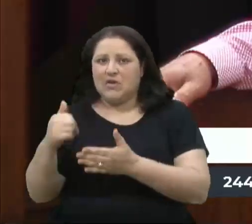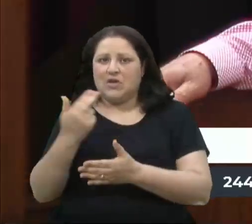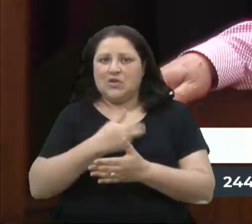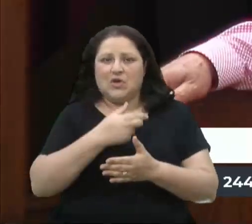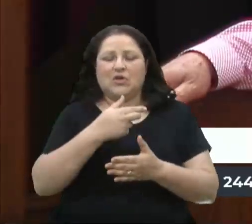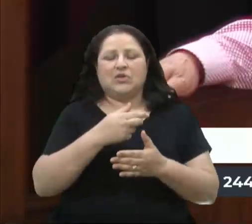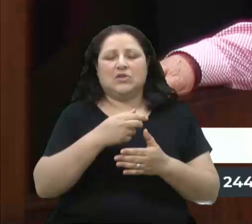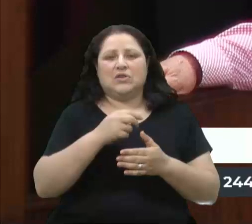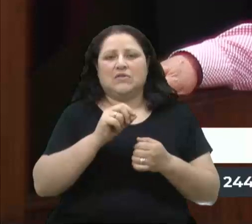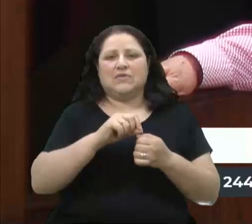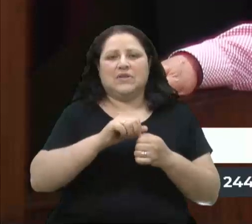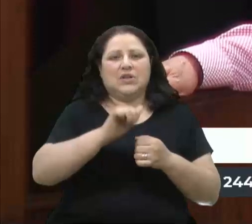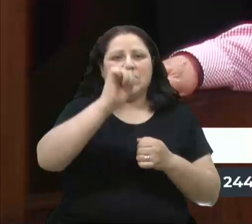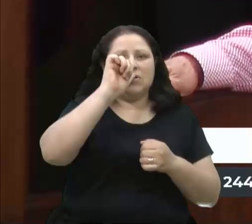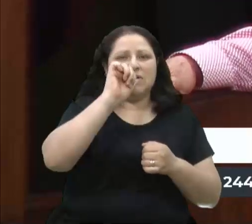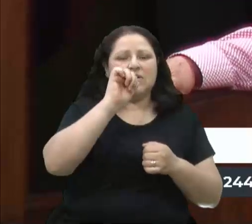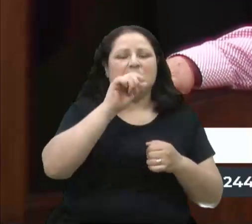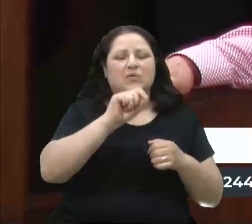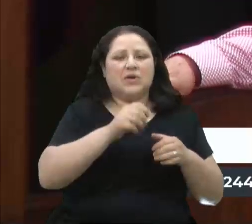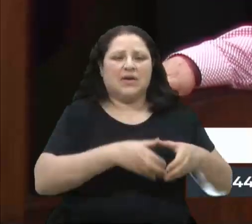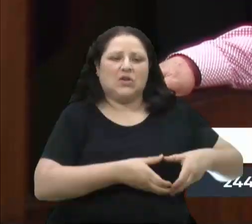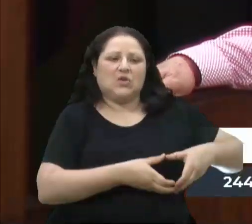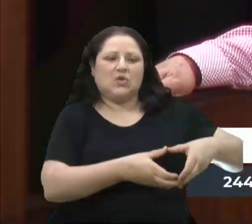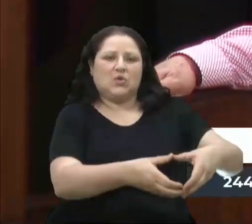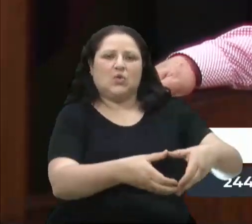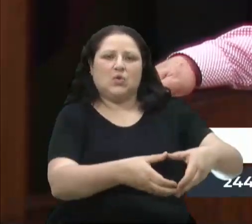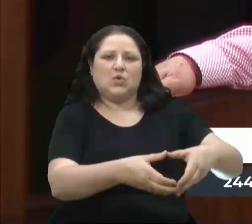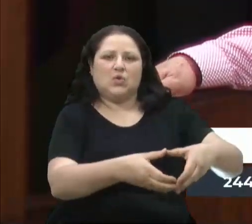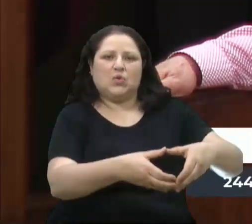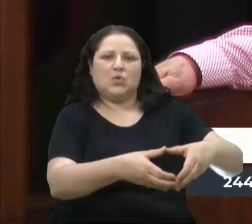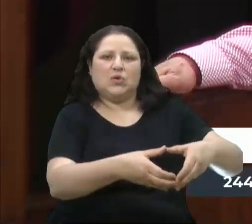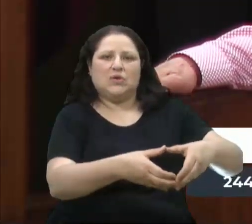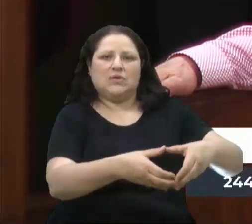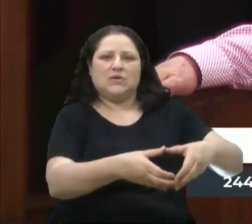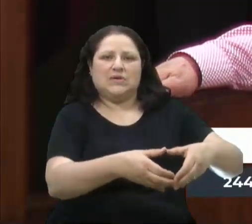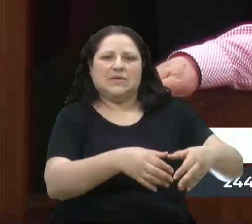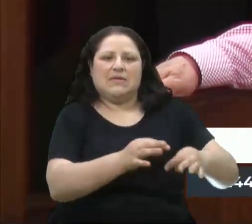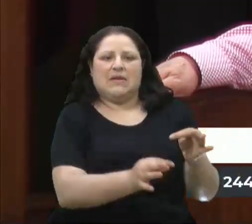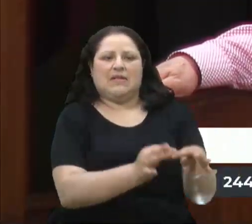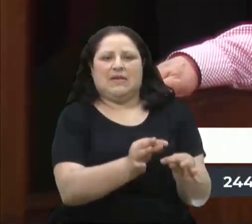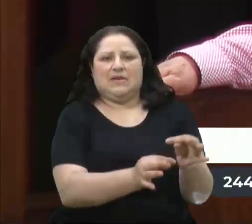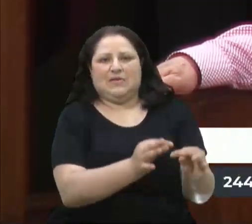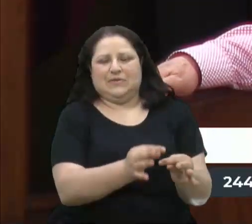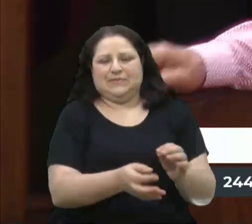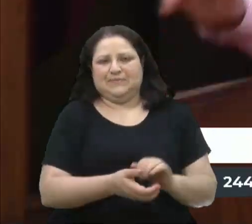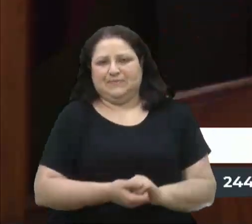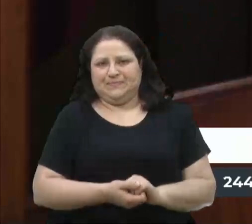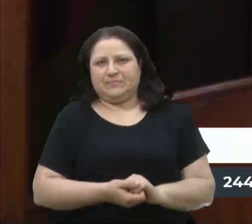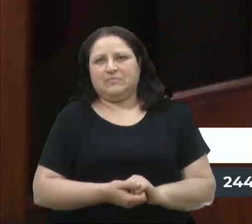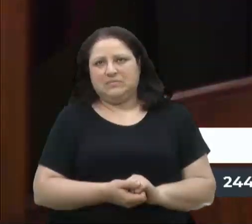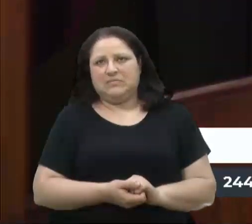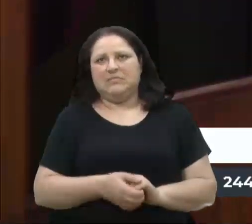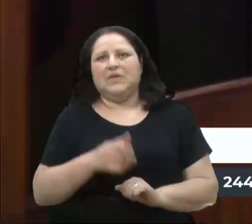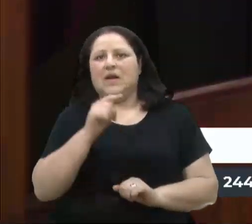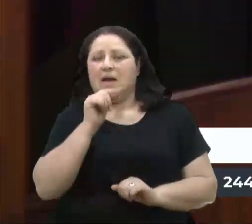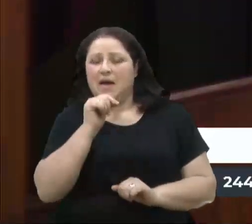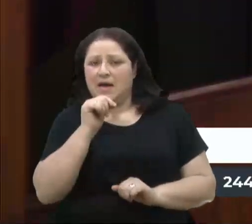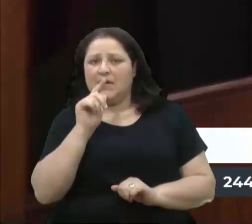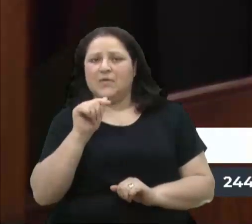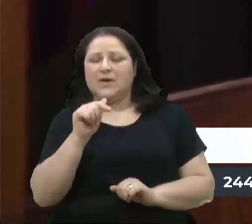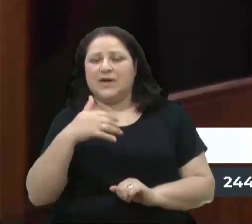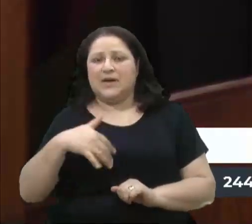qualidade, a nossa água, se olhar, ela é de qualidade, o preço ele só se torna caro quando há o